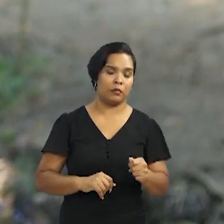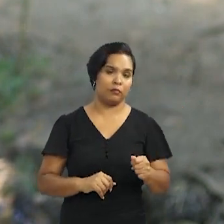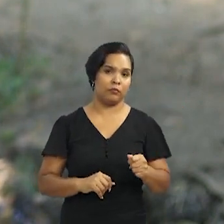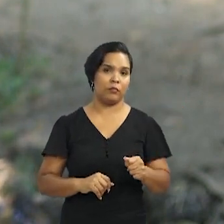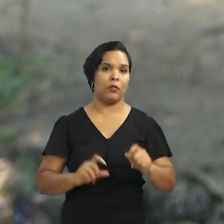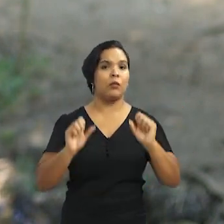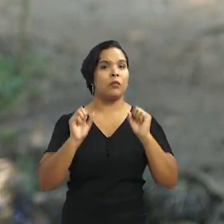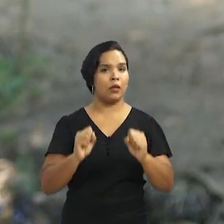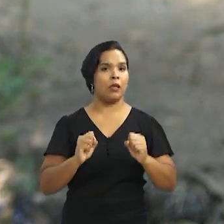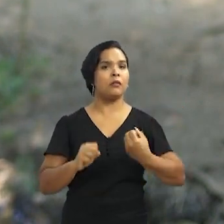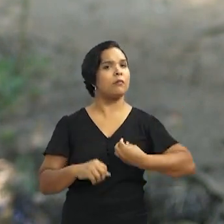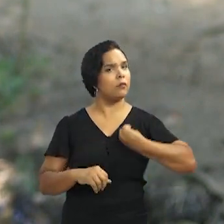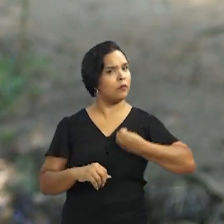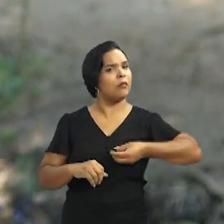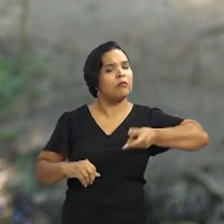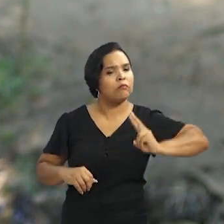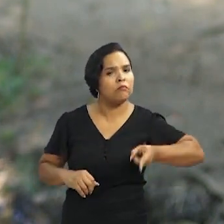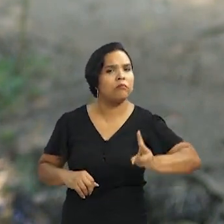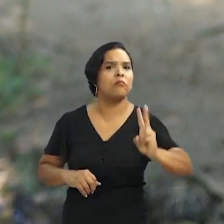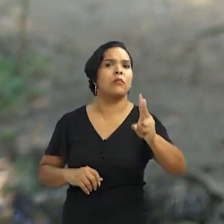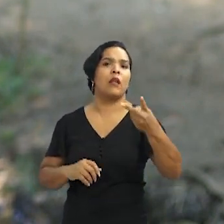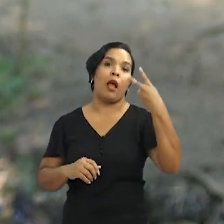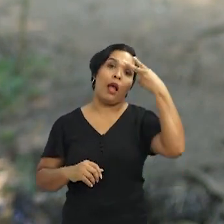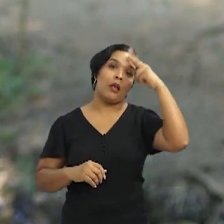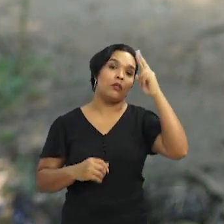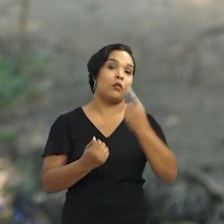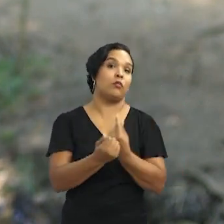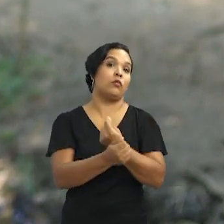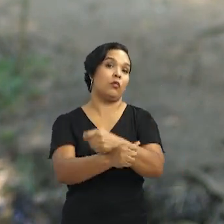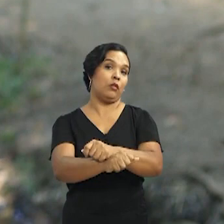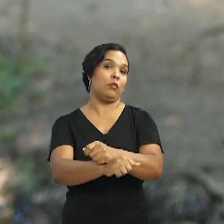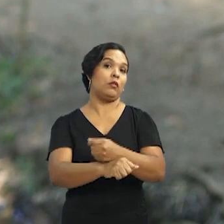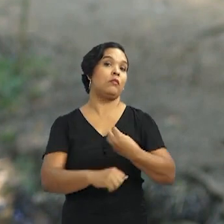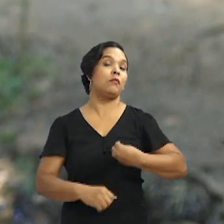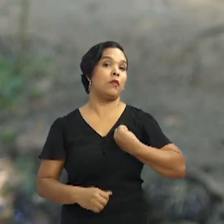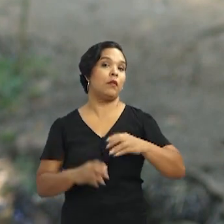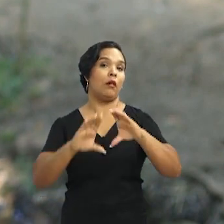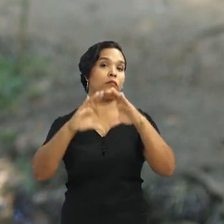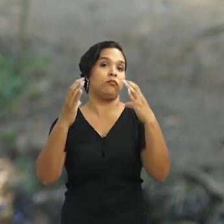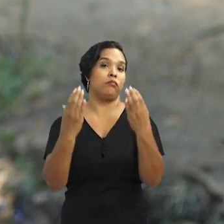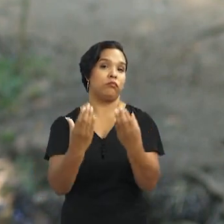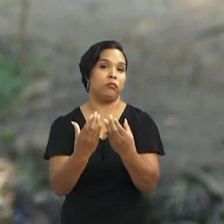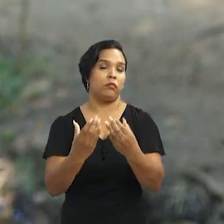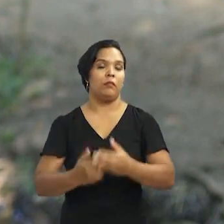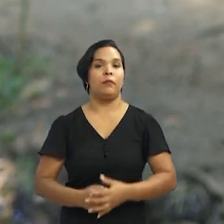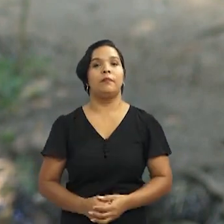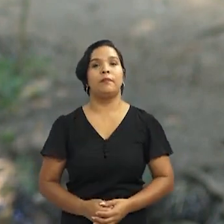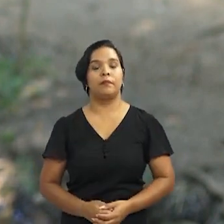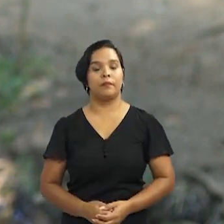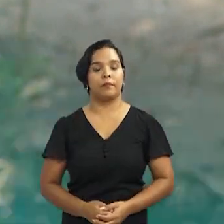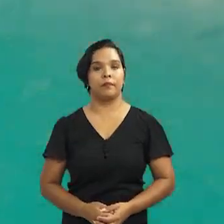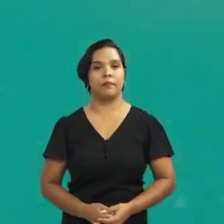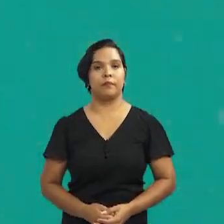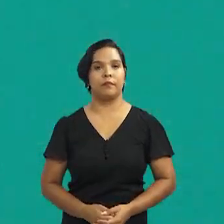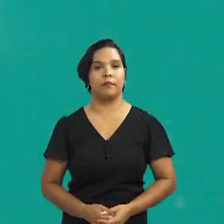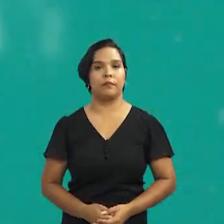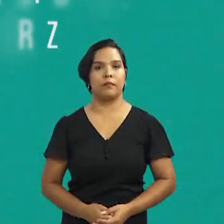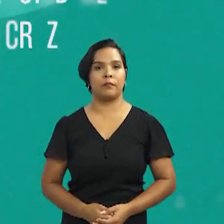africana, intitulada Fojo, para que assim pudesse manter viva a história dos quilombolas que ali vivem. Confira.